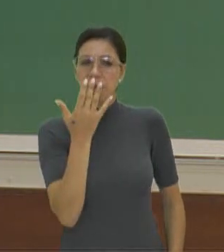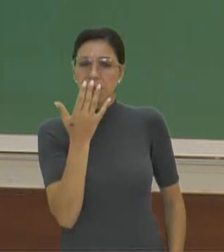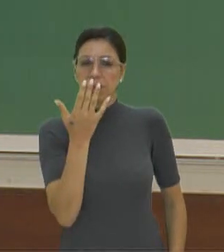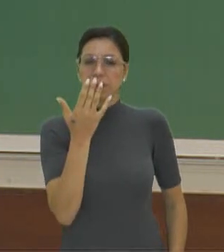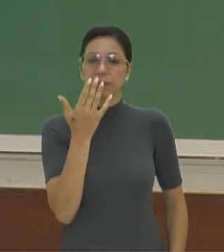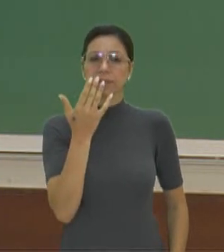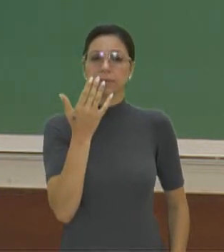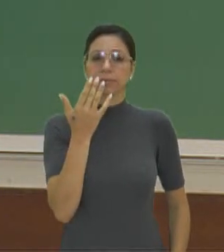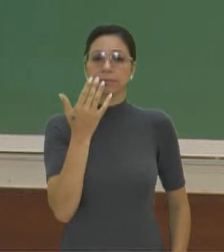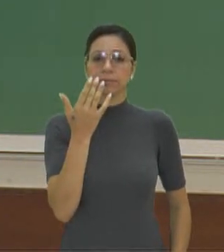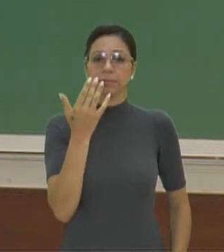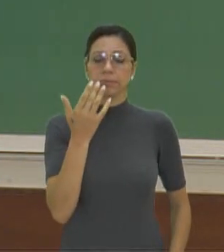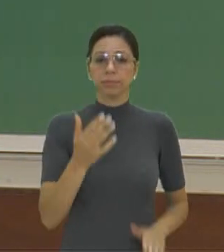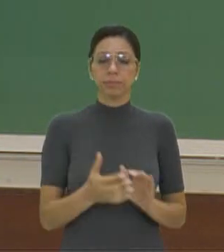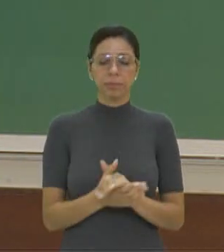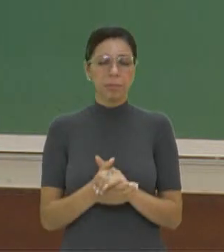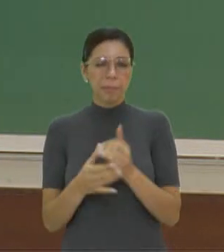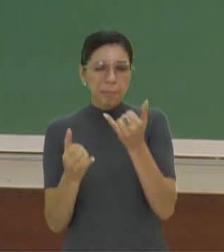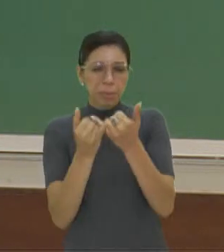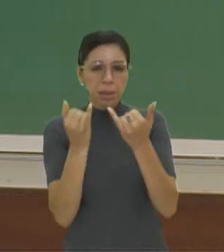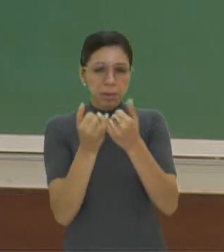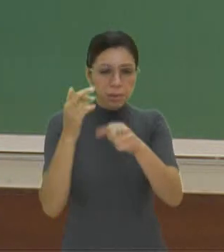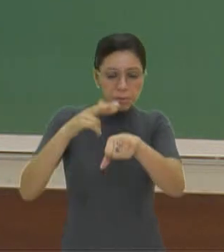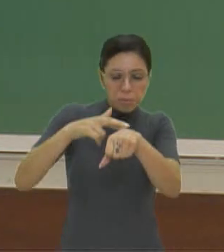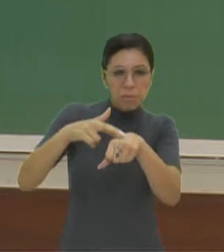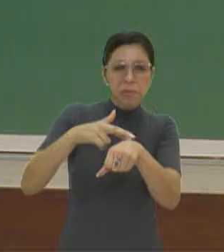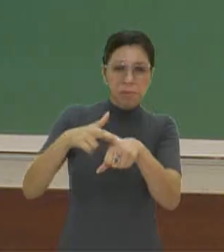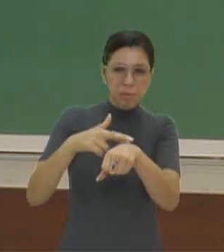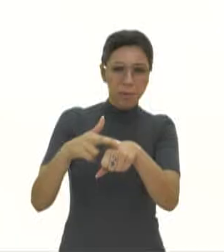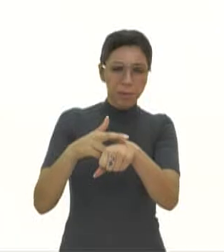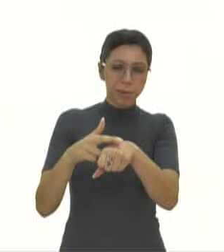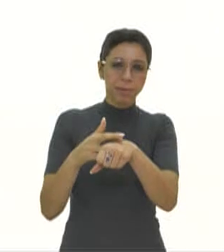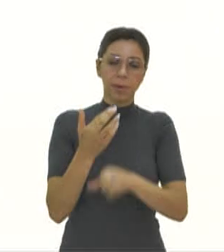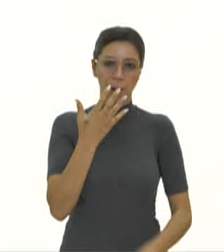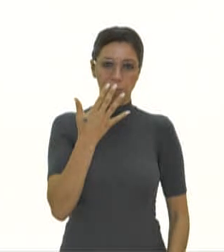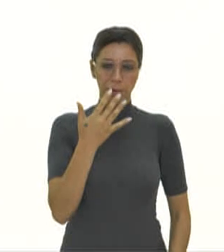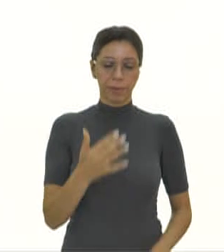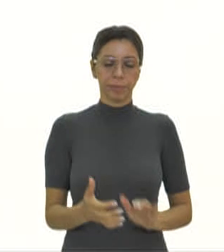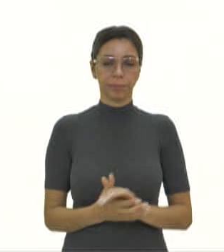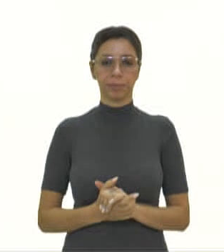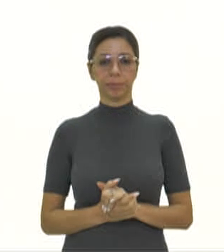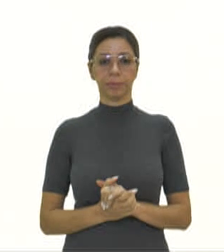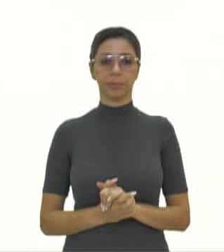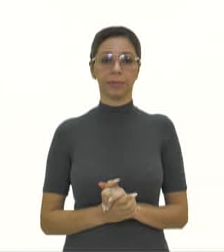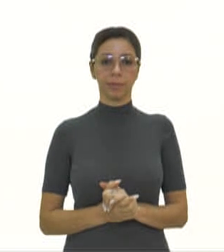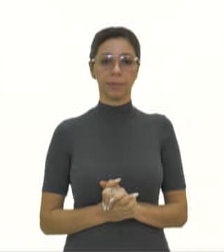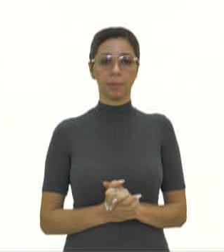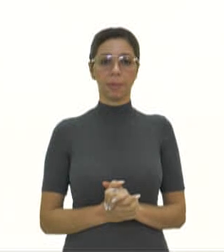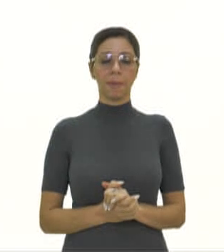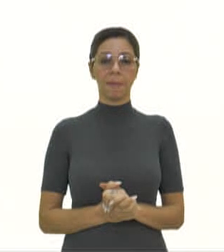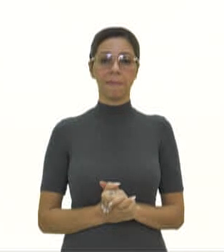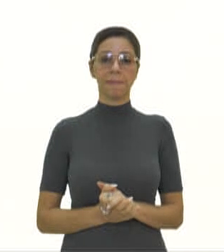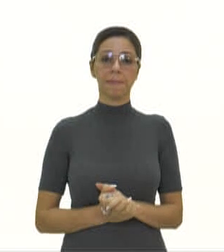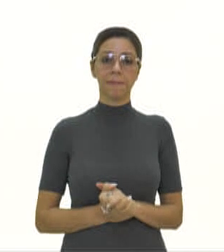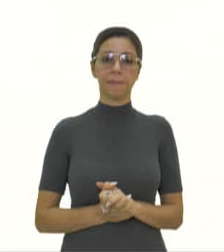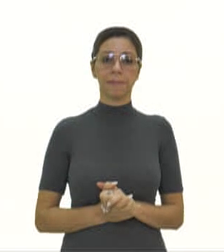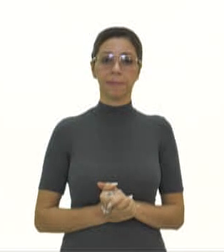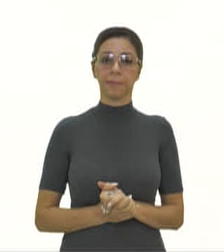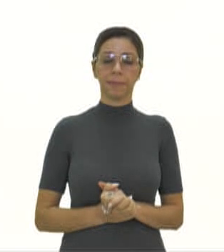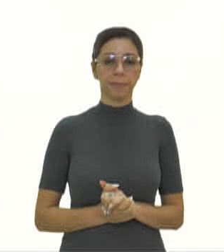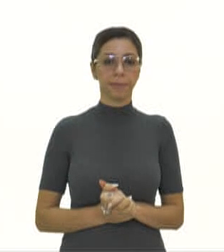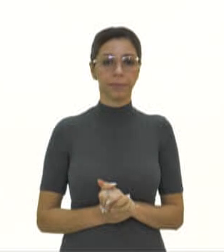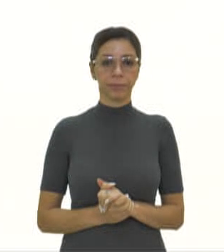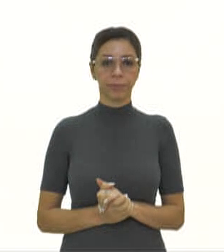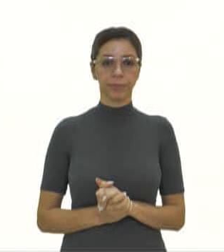fúcsia, do roxo, né? It was a profitable mistake that demonstrated the